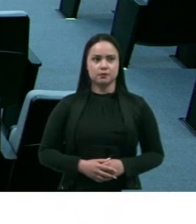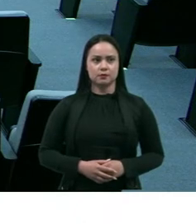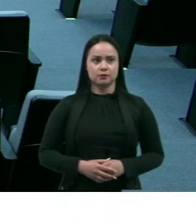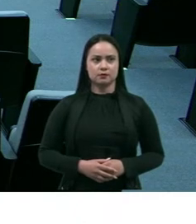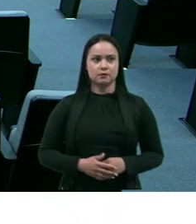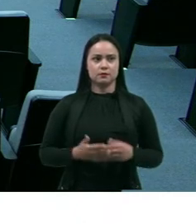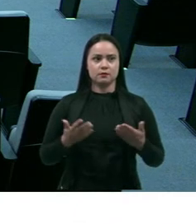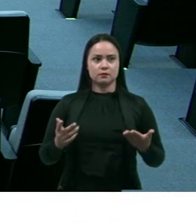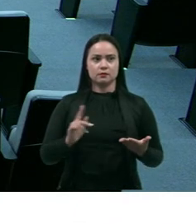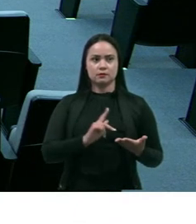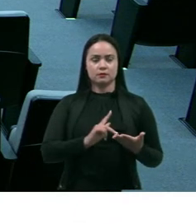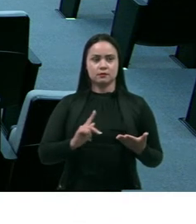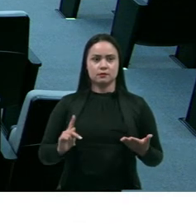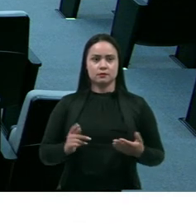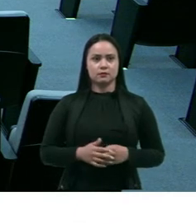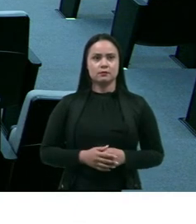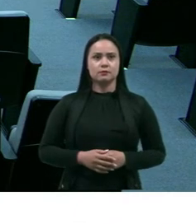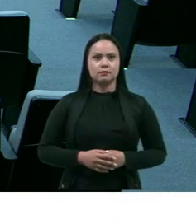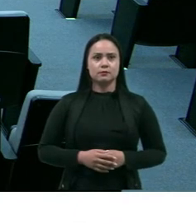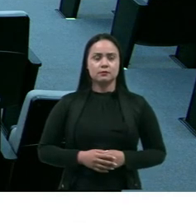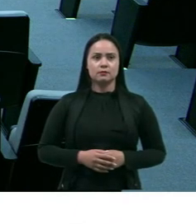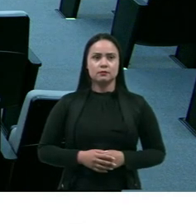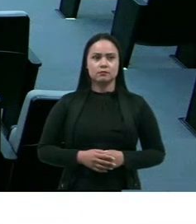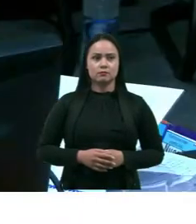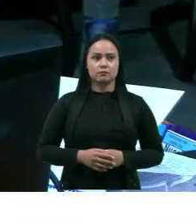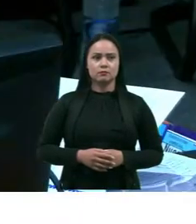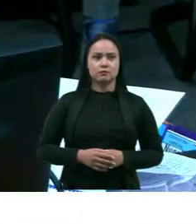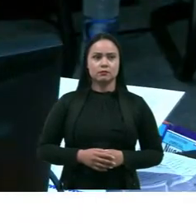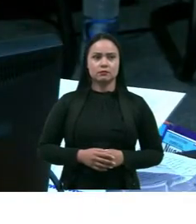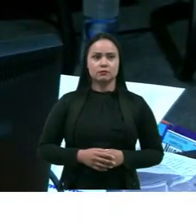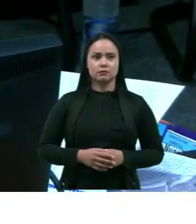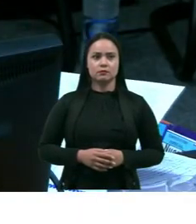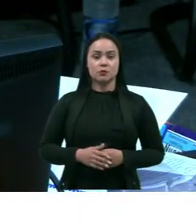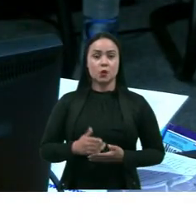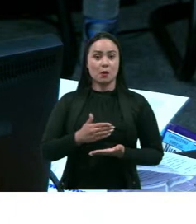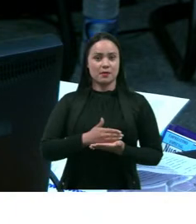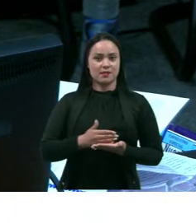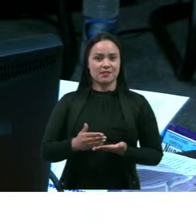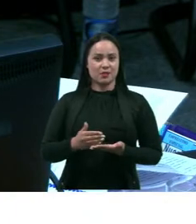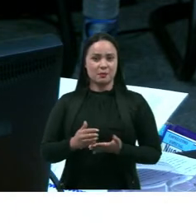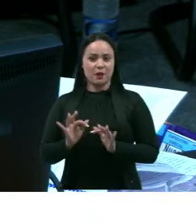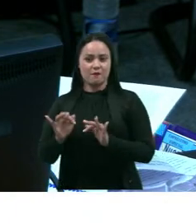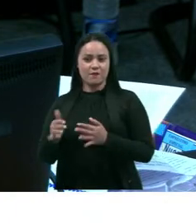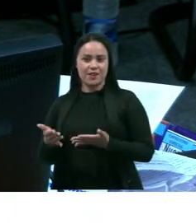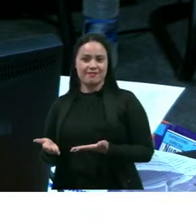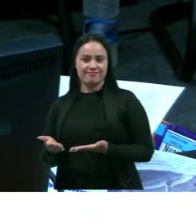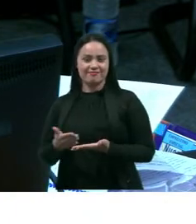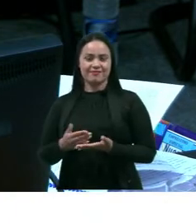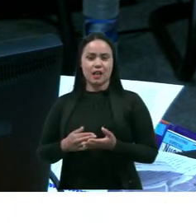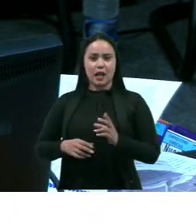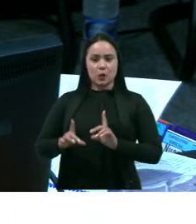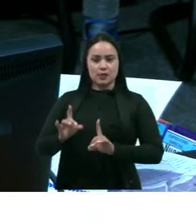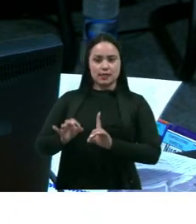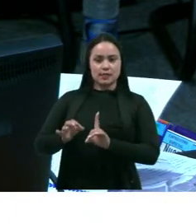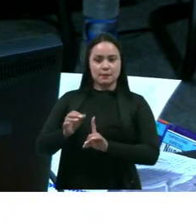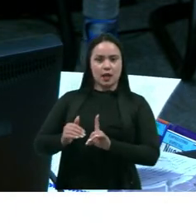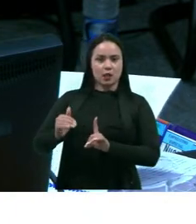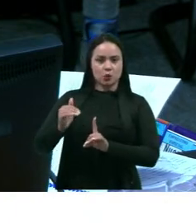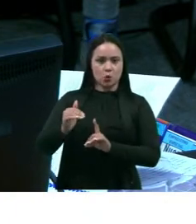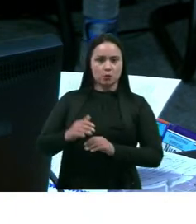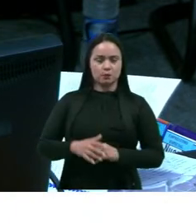Pois não, presidente. Em relação, começando pelo fim, em relação ao desembargador,